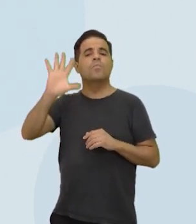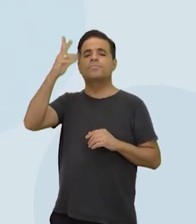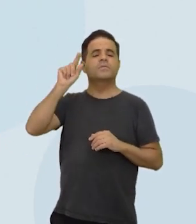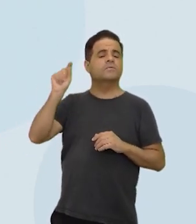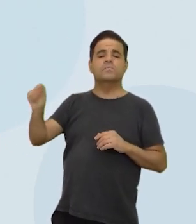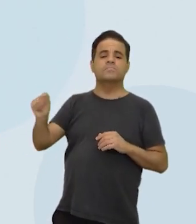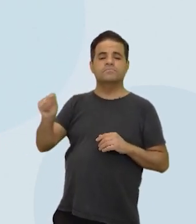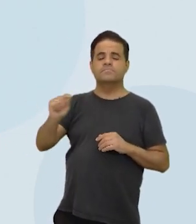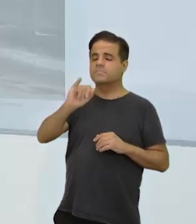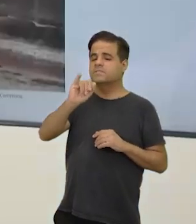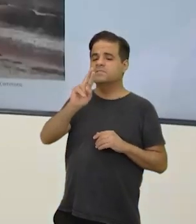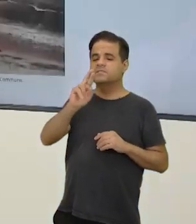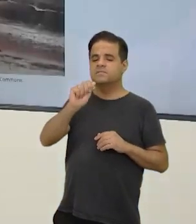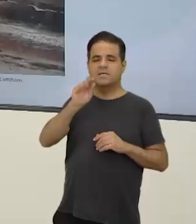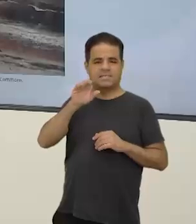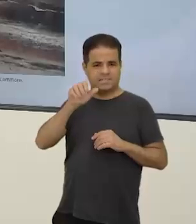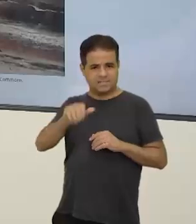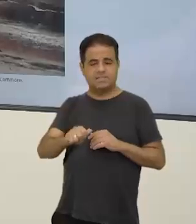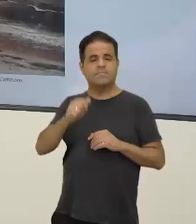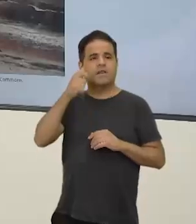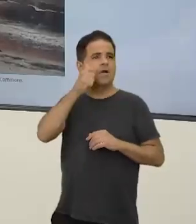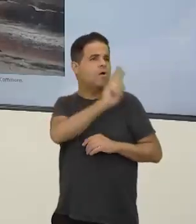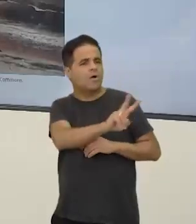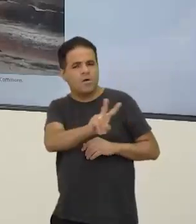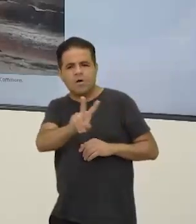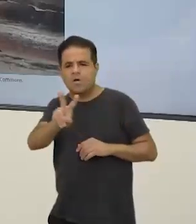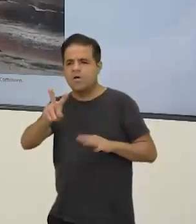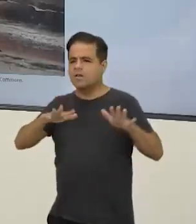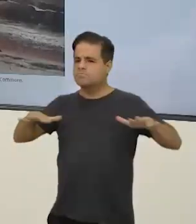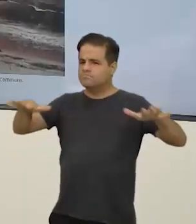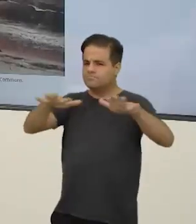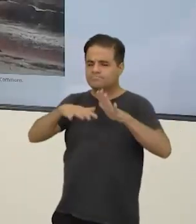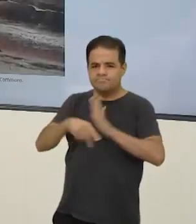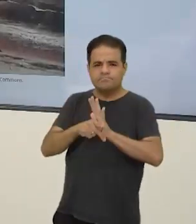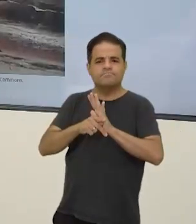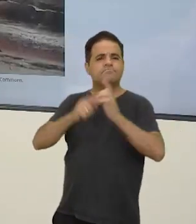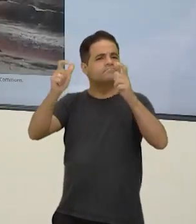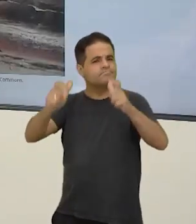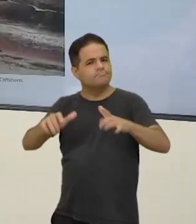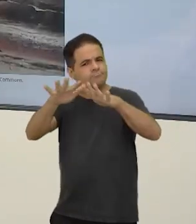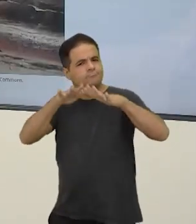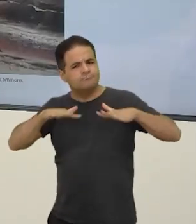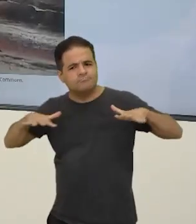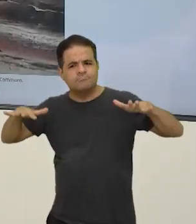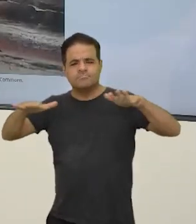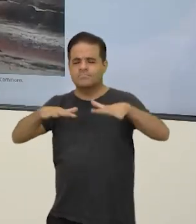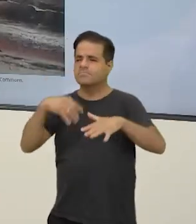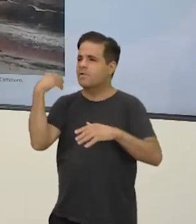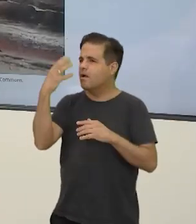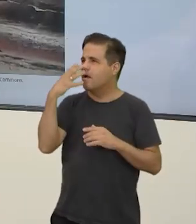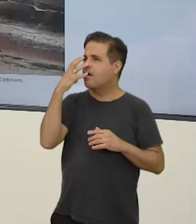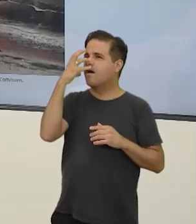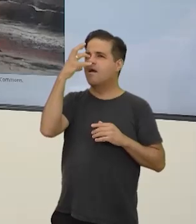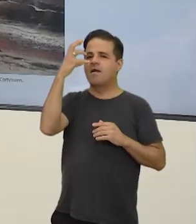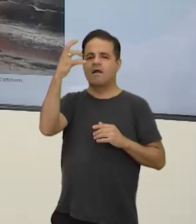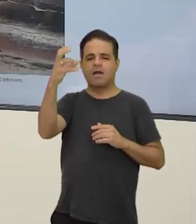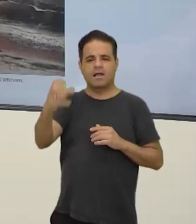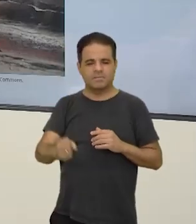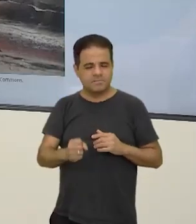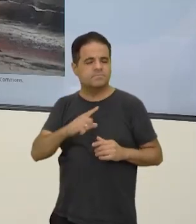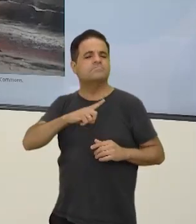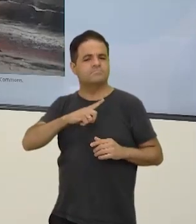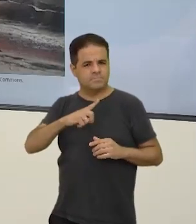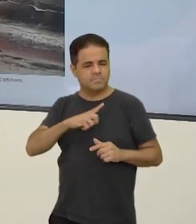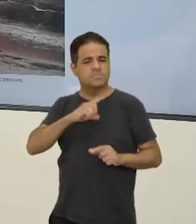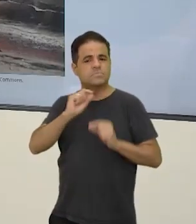aqui, Iracema, a personagem, ela orna com o ambiente, ela faz parte da paisagem romântico. Daí nós temos